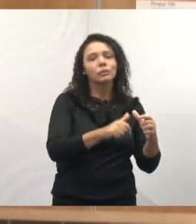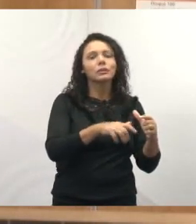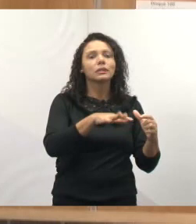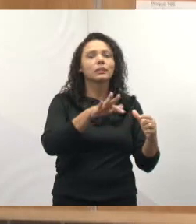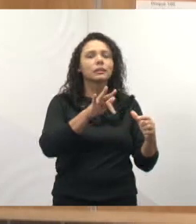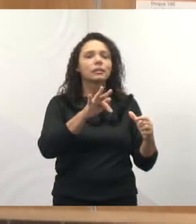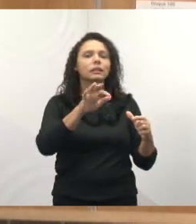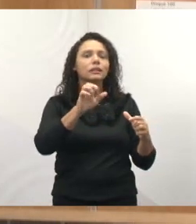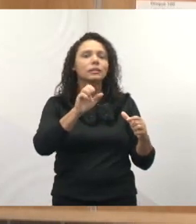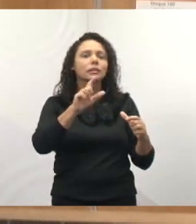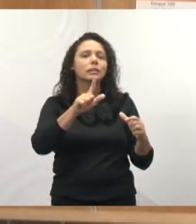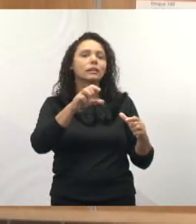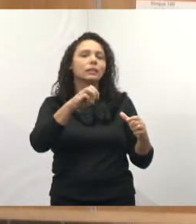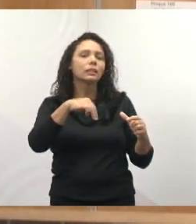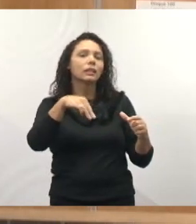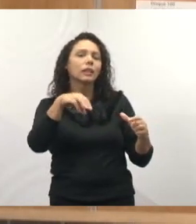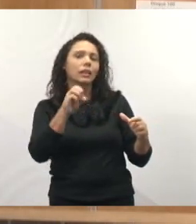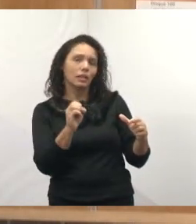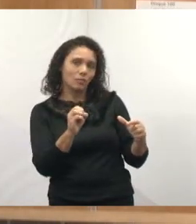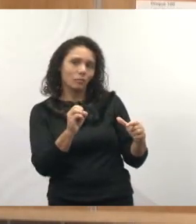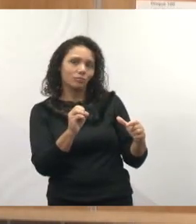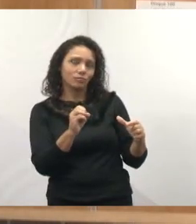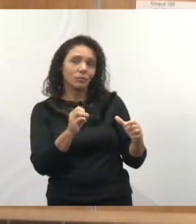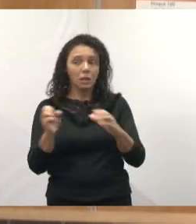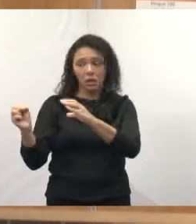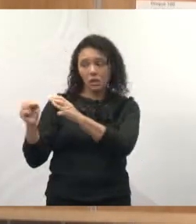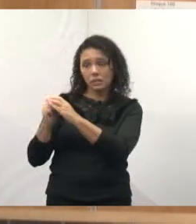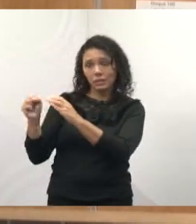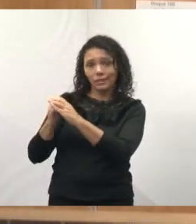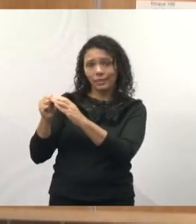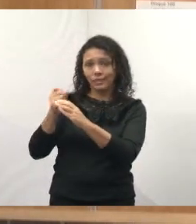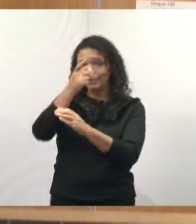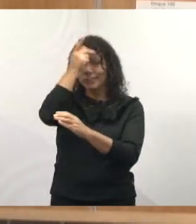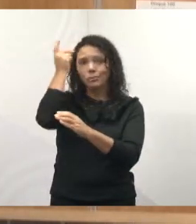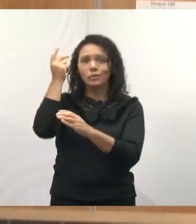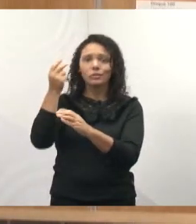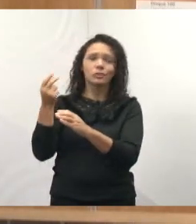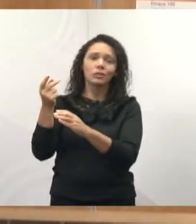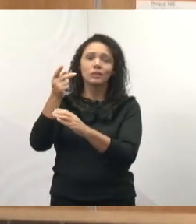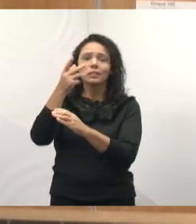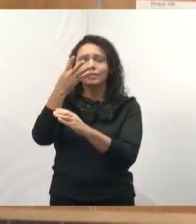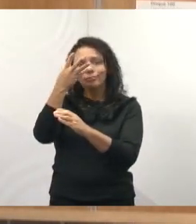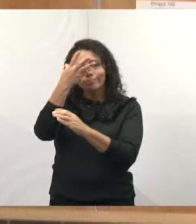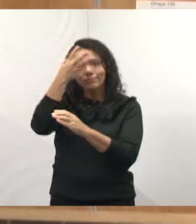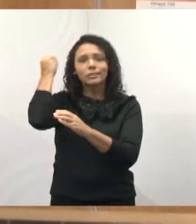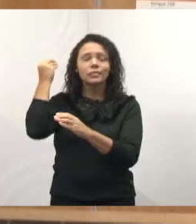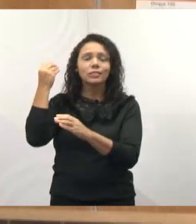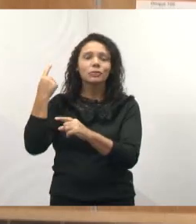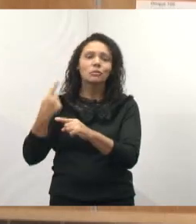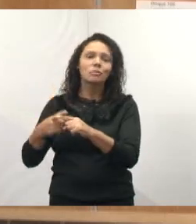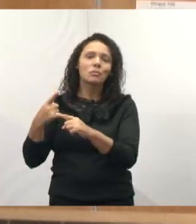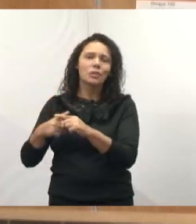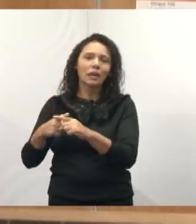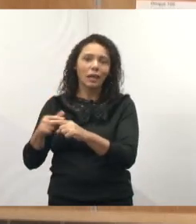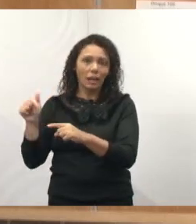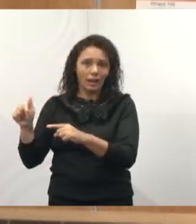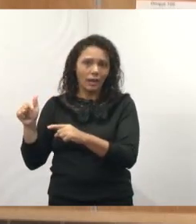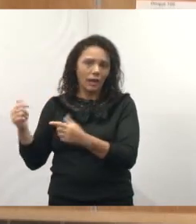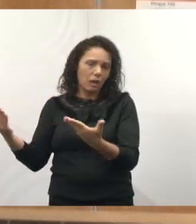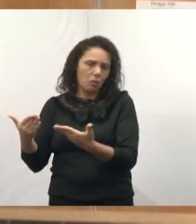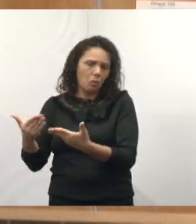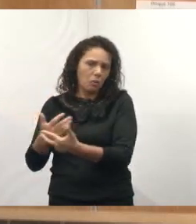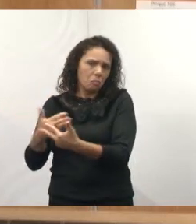do bem. Quando eu acabei no começo da minha fala, o que está mal, divulga de uma maneira tão rápida, parece o